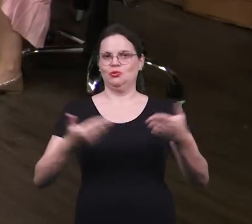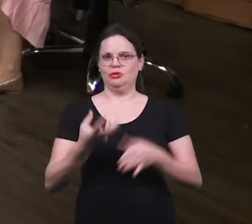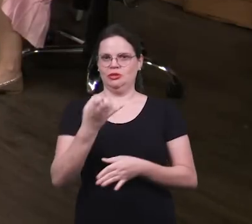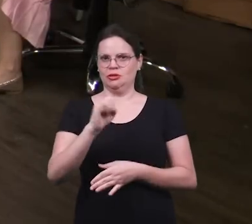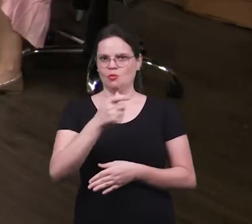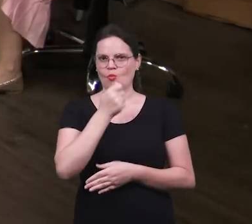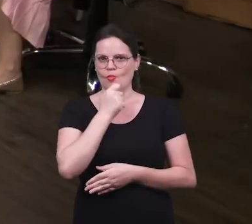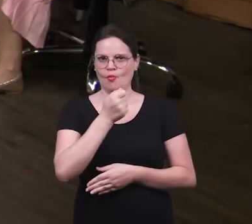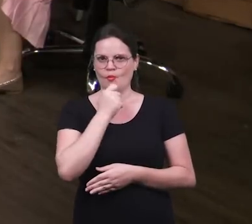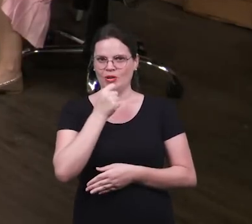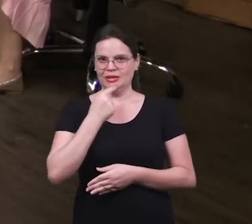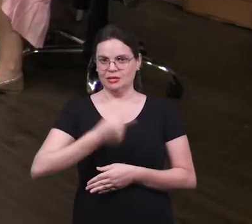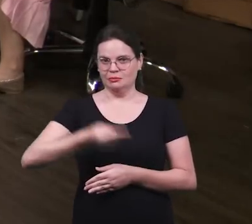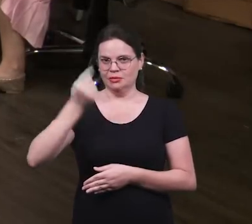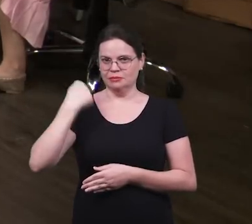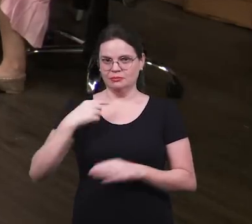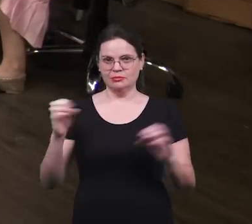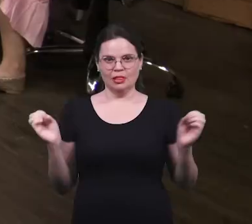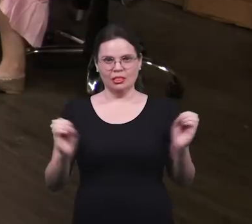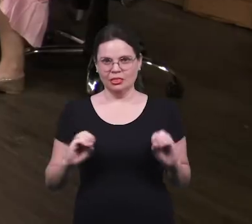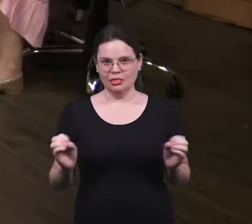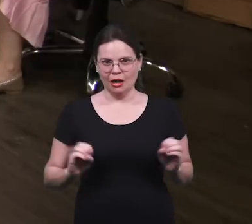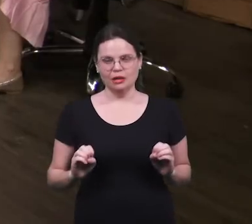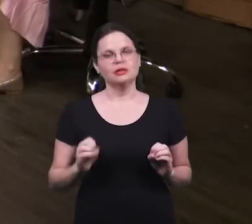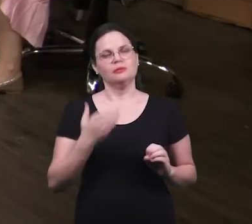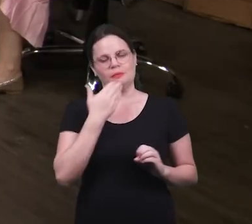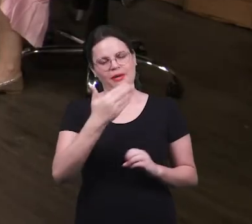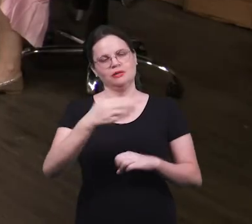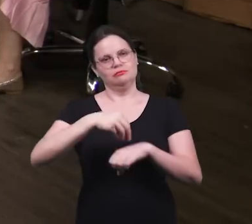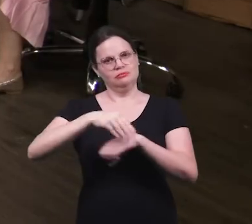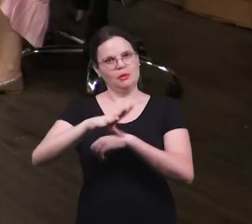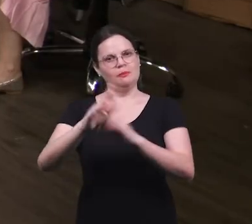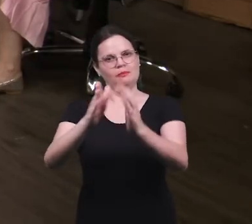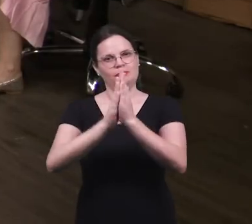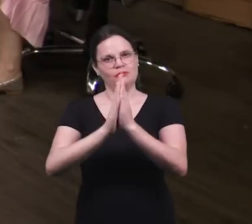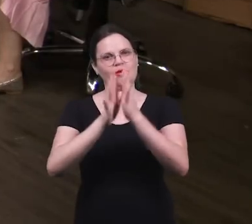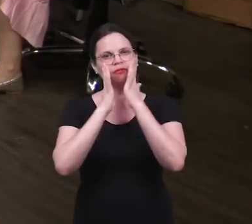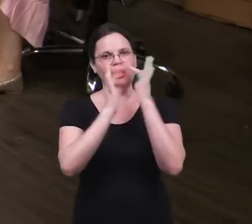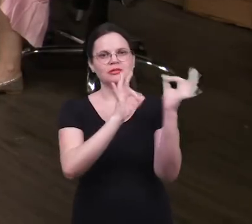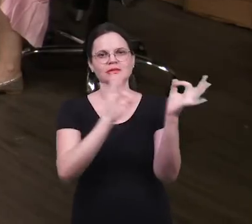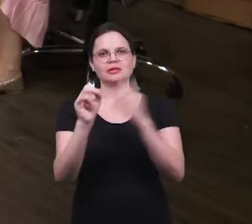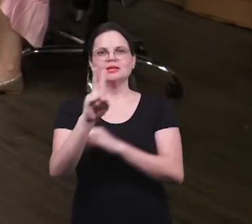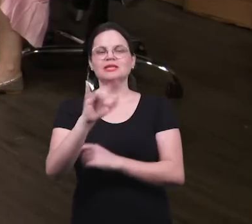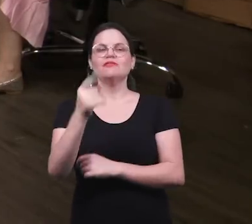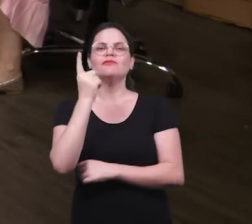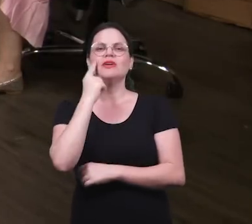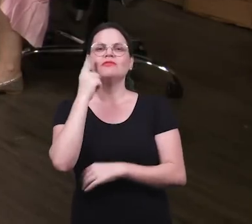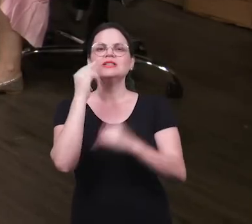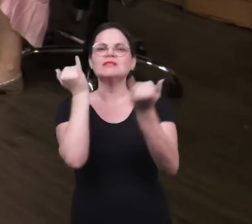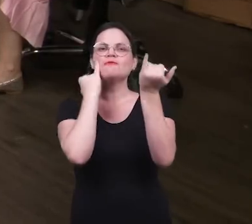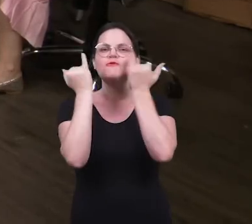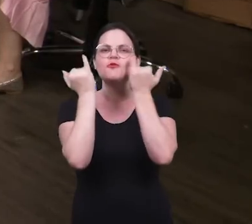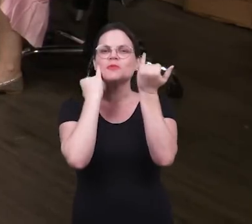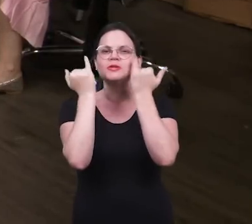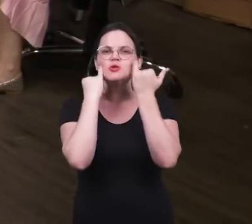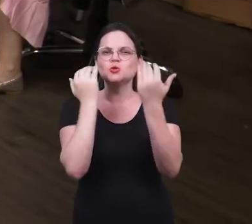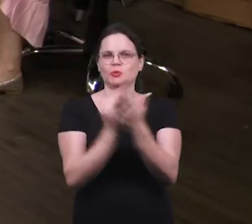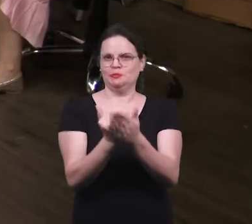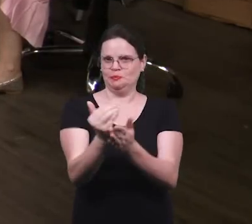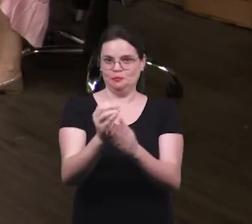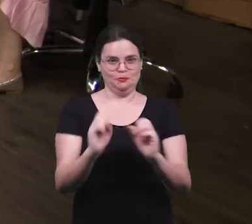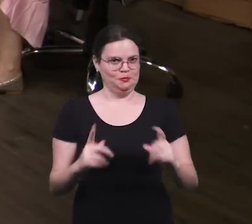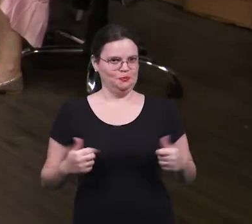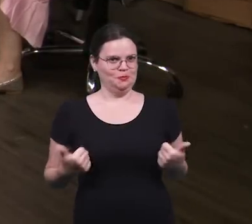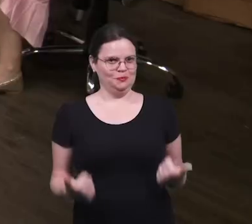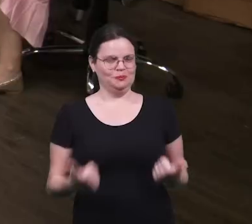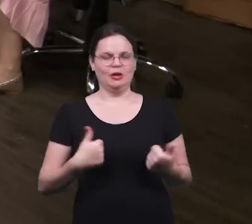você não assistiu da semana passada, eu recomendo que você assista, porque aí você vai pegar as informações já desde o início. É muito bom, tá